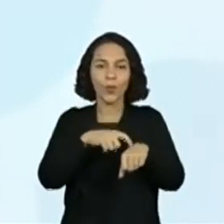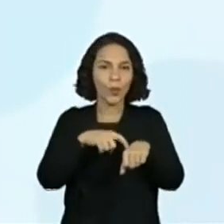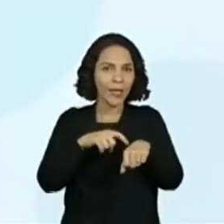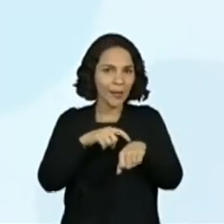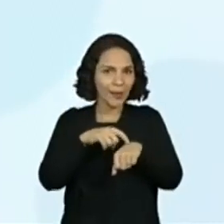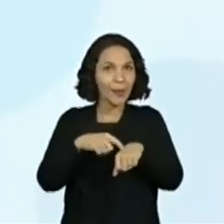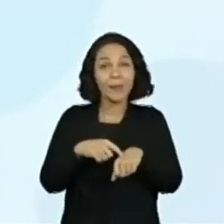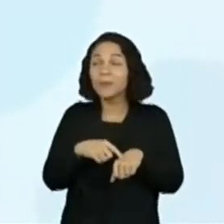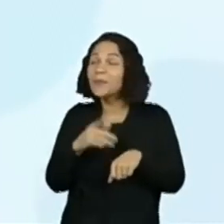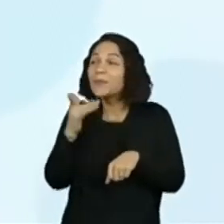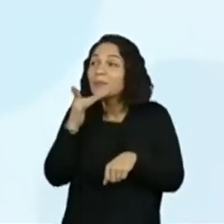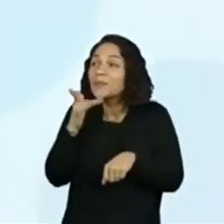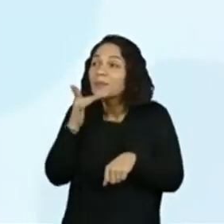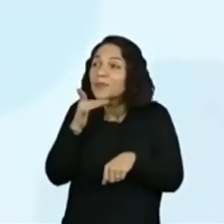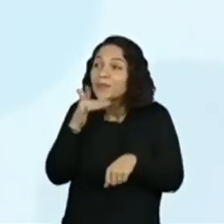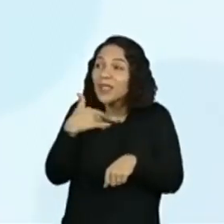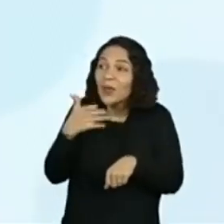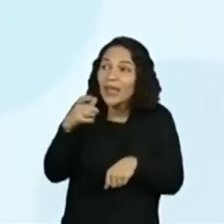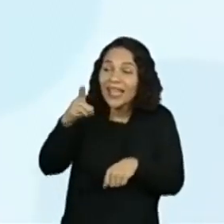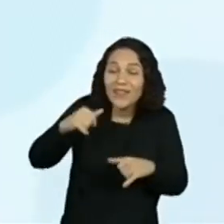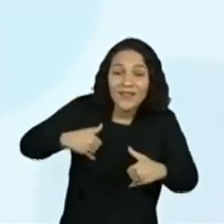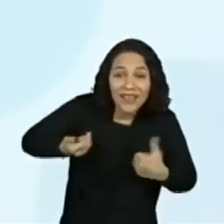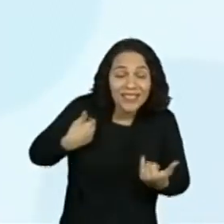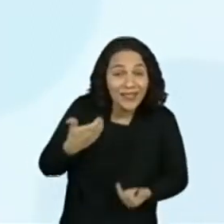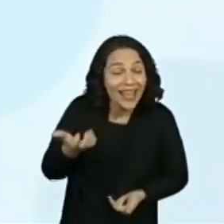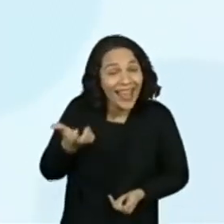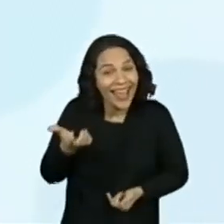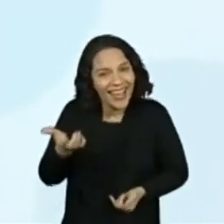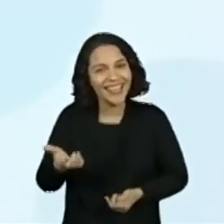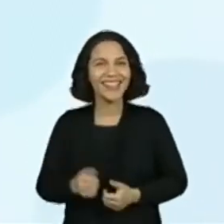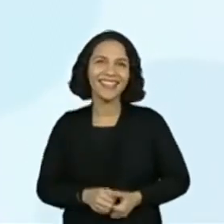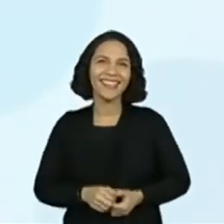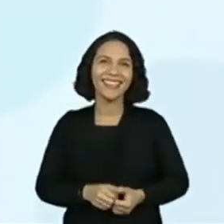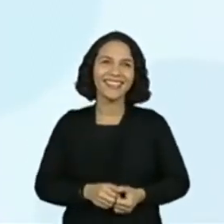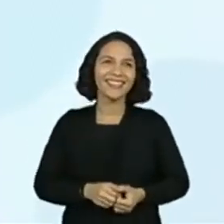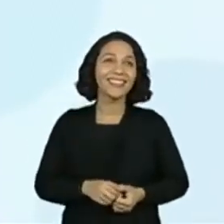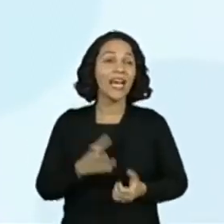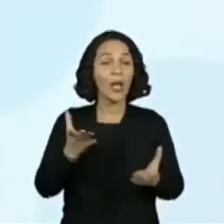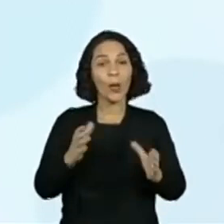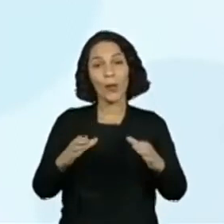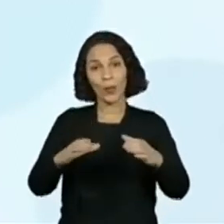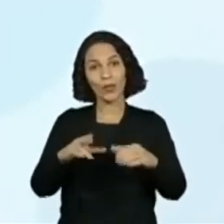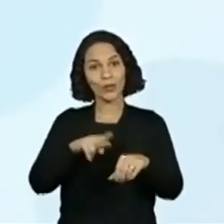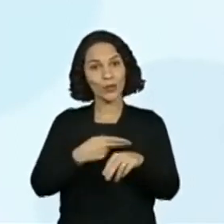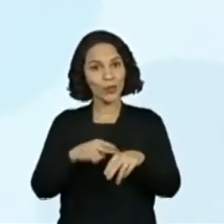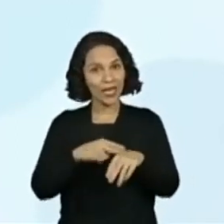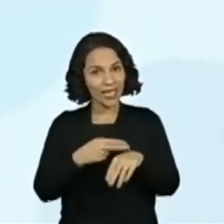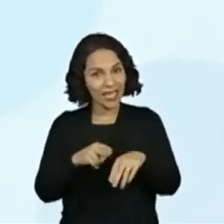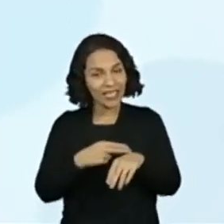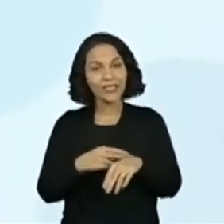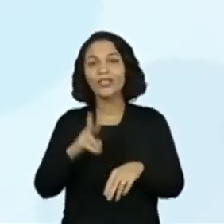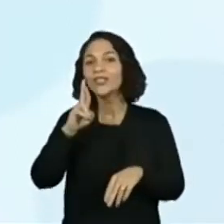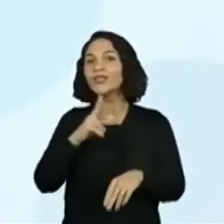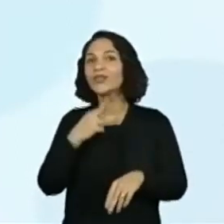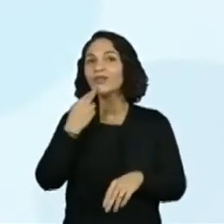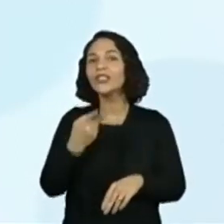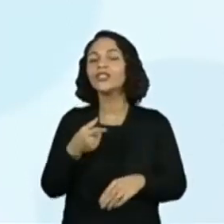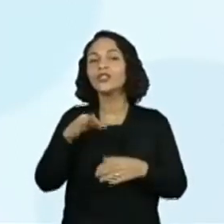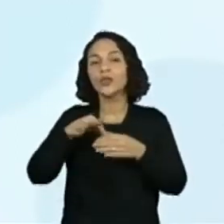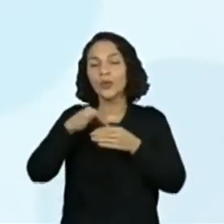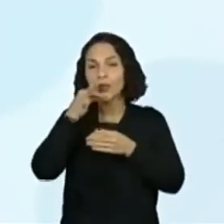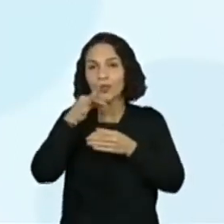ali, ó. Eu queria estar nessa festa, é isso mesmo. Bolo de chocolate com sorvete de